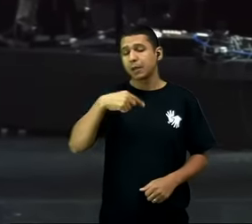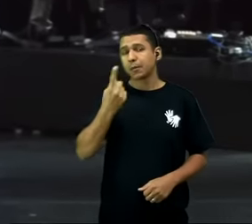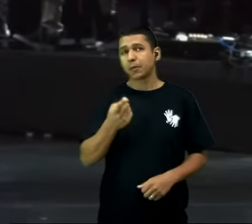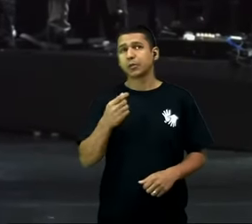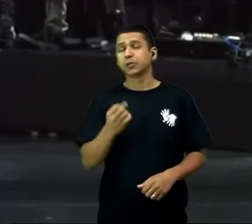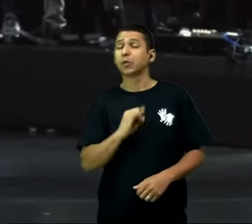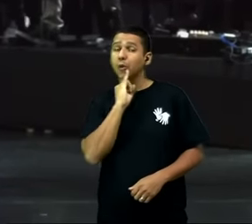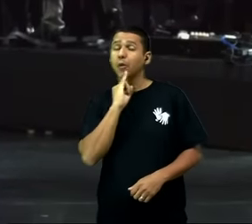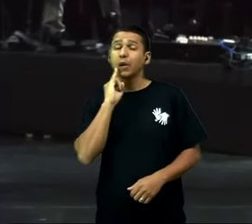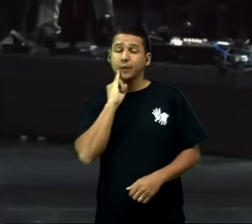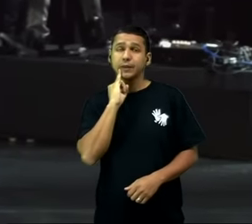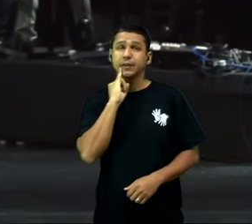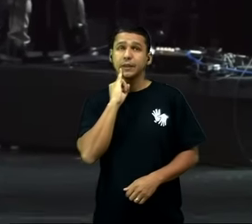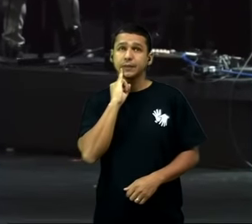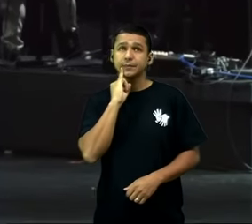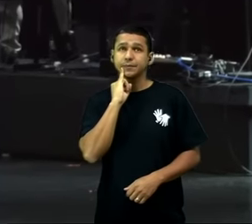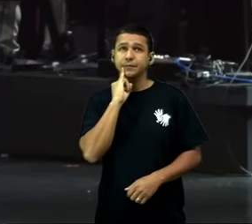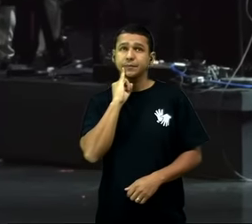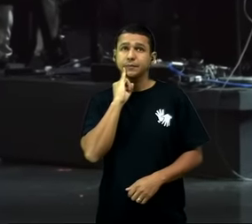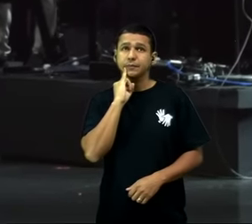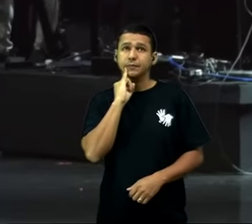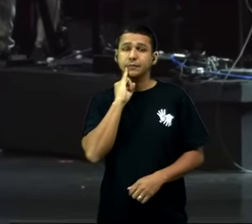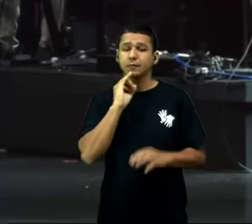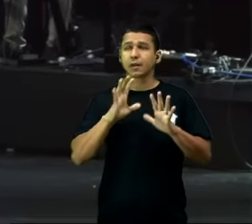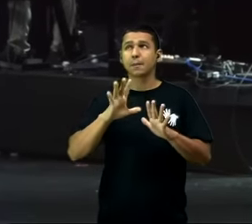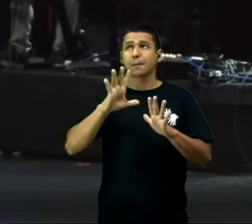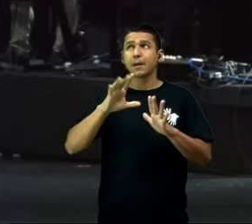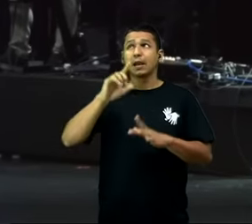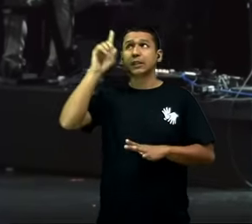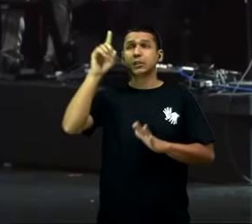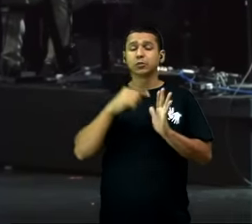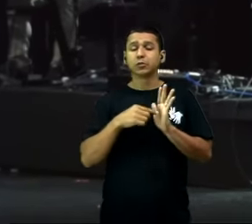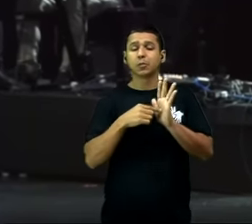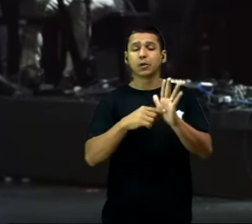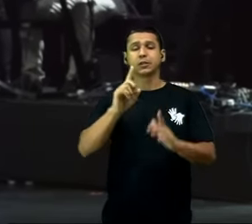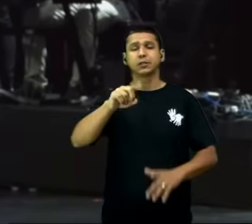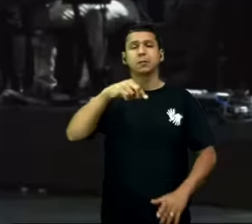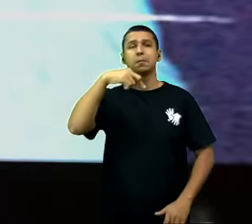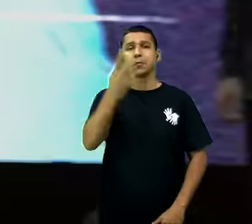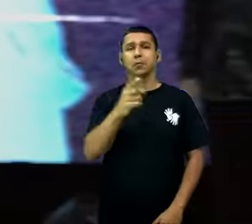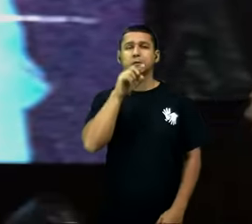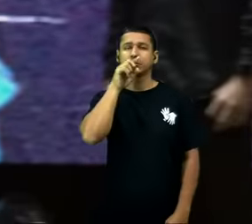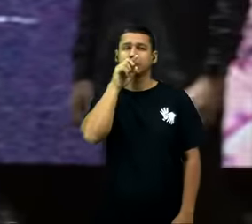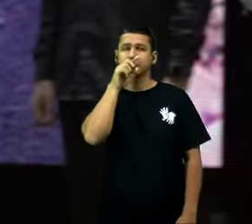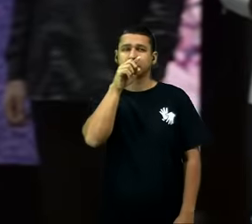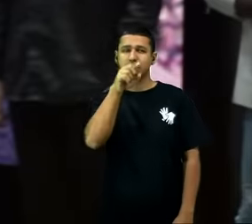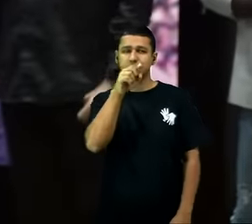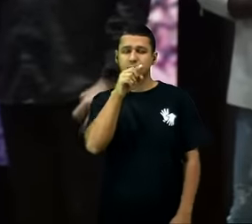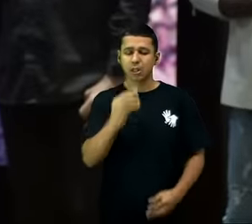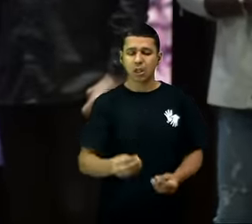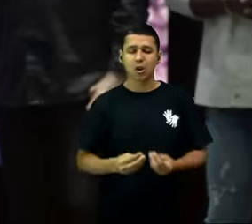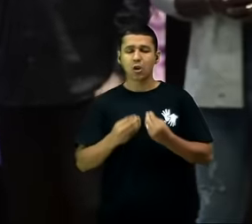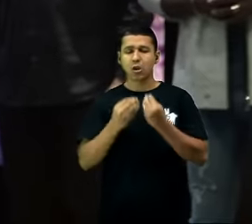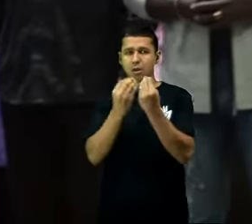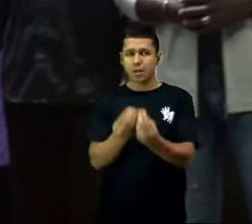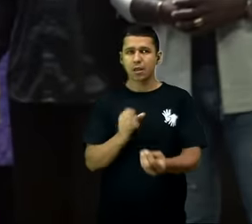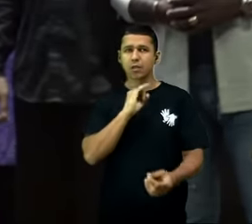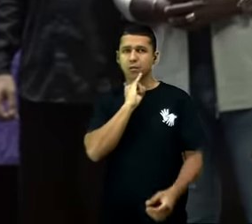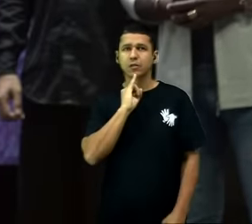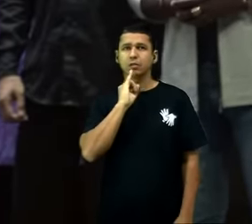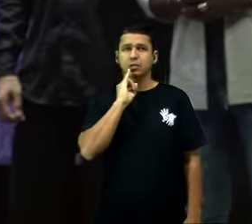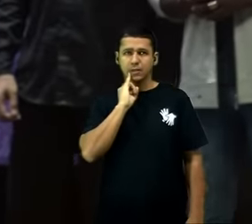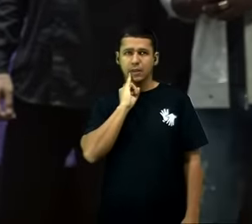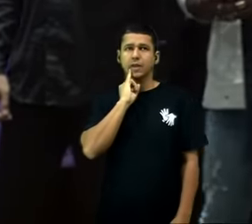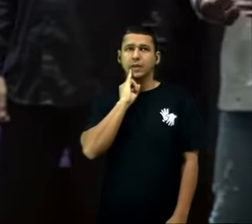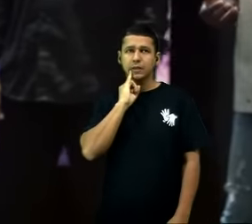Se Deus me mostrar como, Deus está dizendo assim: vou te mostrar só depois de você colocar Isaac no altar. Se Deus me mostrar o que é, Deus está dizendo: só quando você